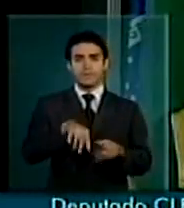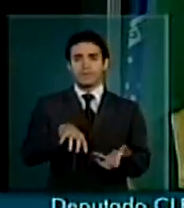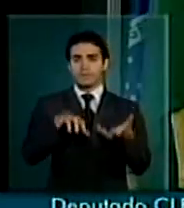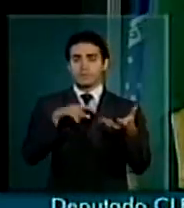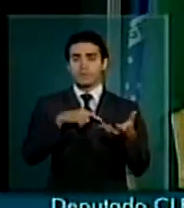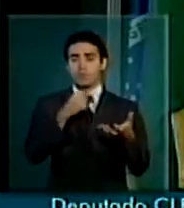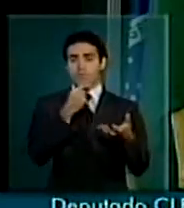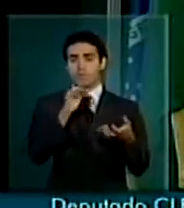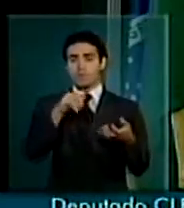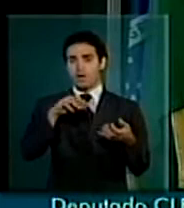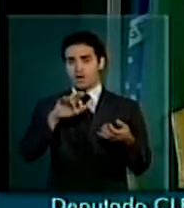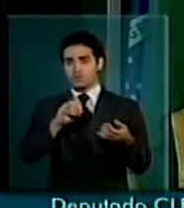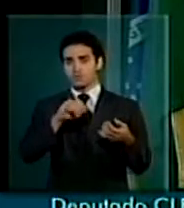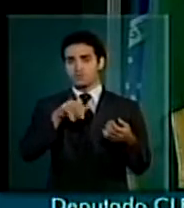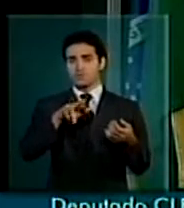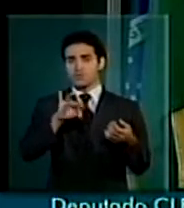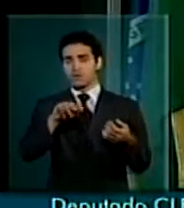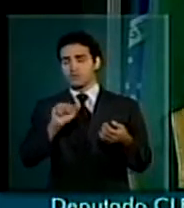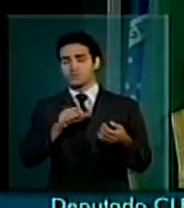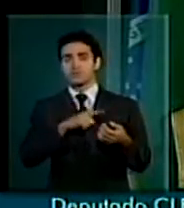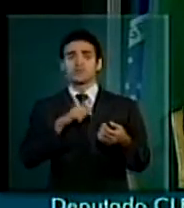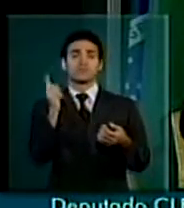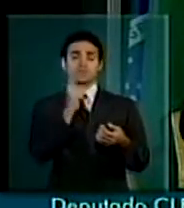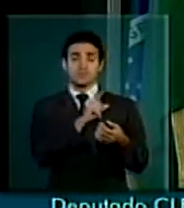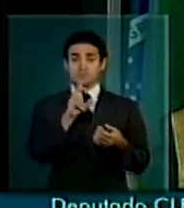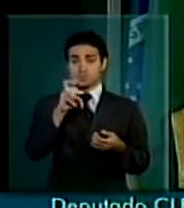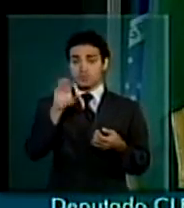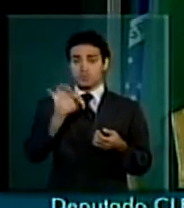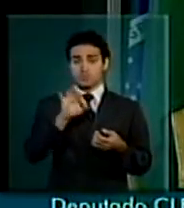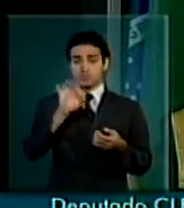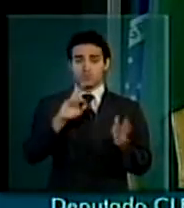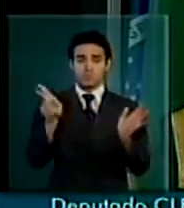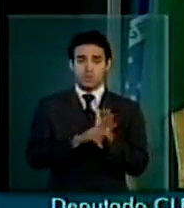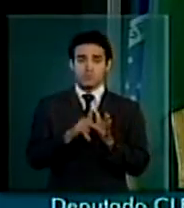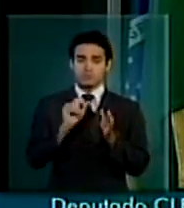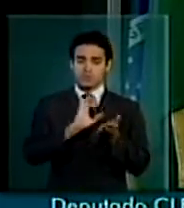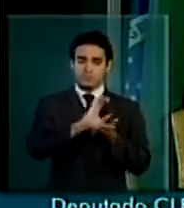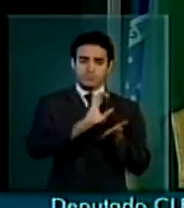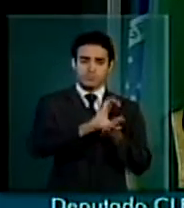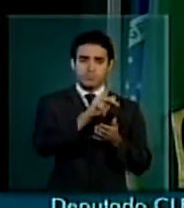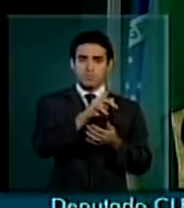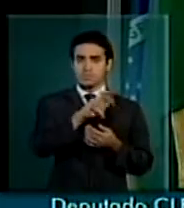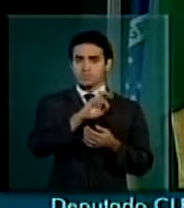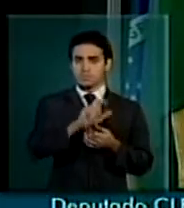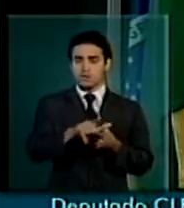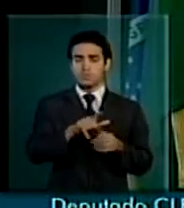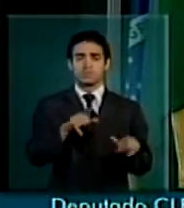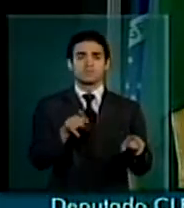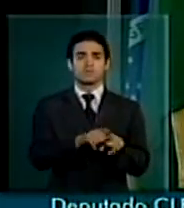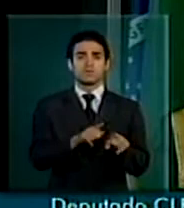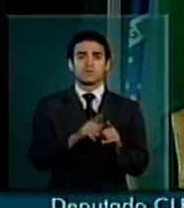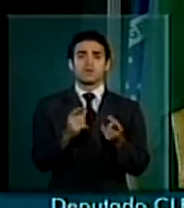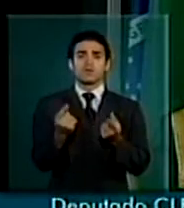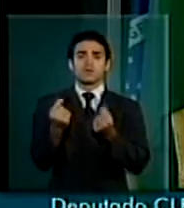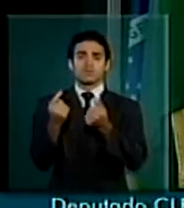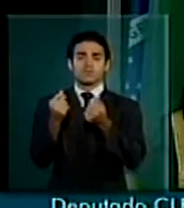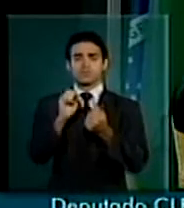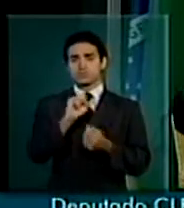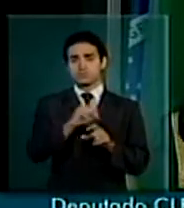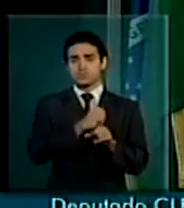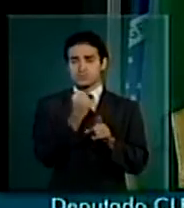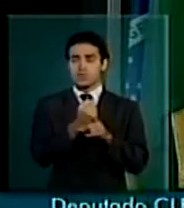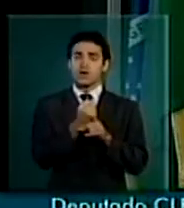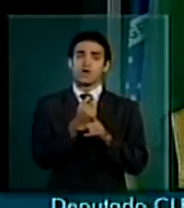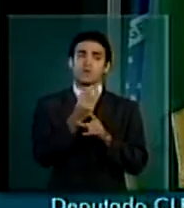deputado Márcio França aqui, permitiu 5% desse fundo do pré-sal, o fundo social, que pudesse